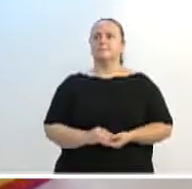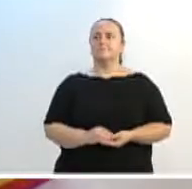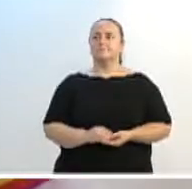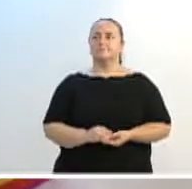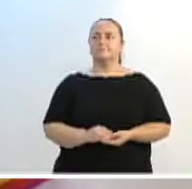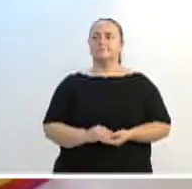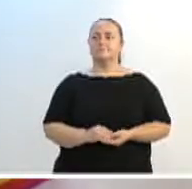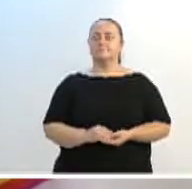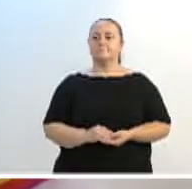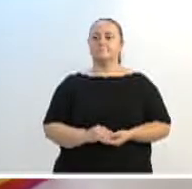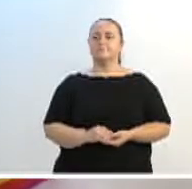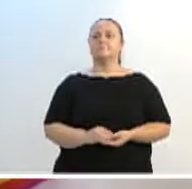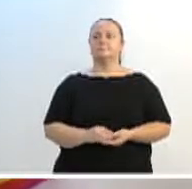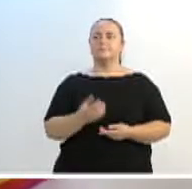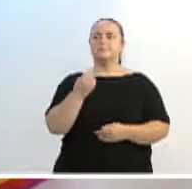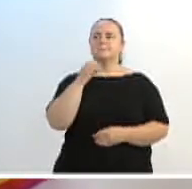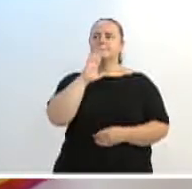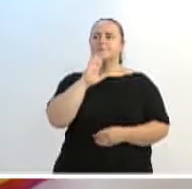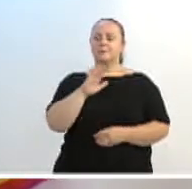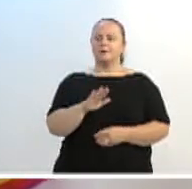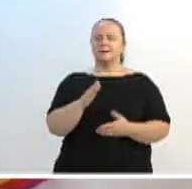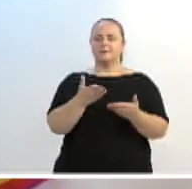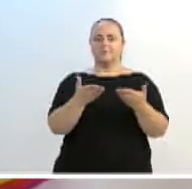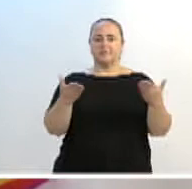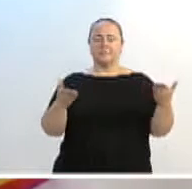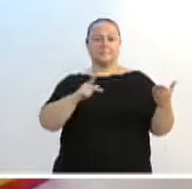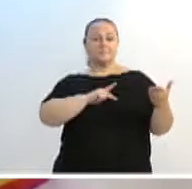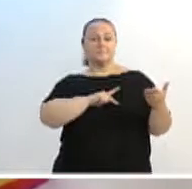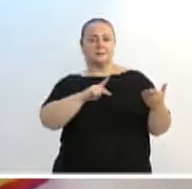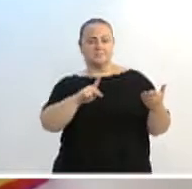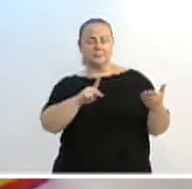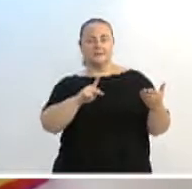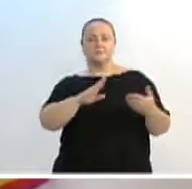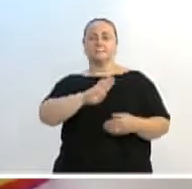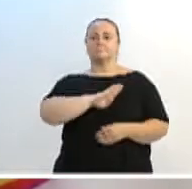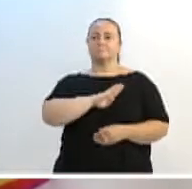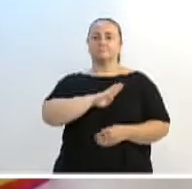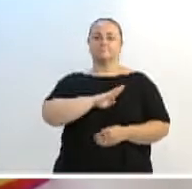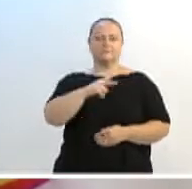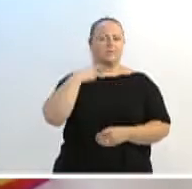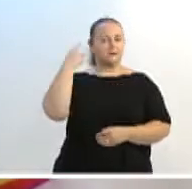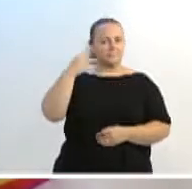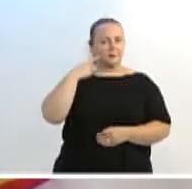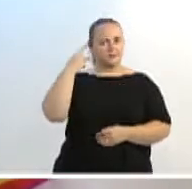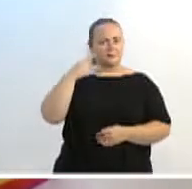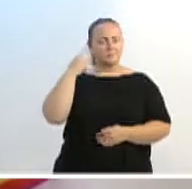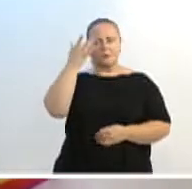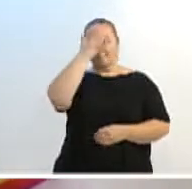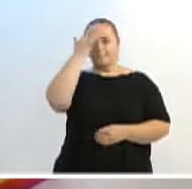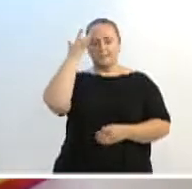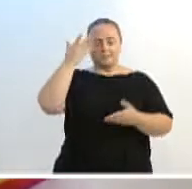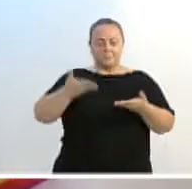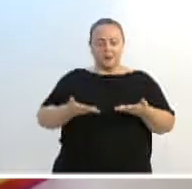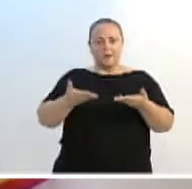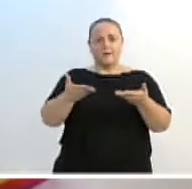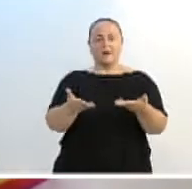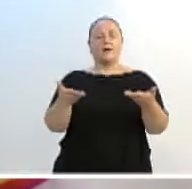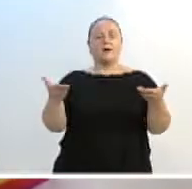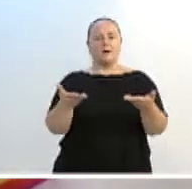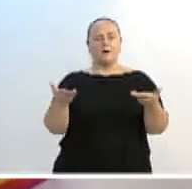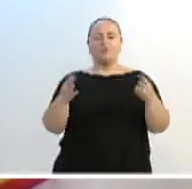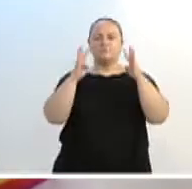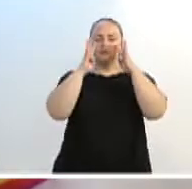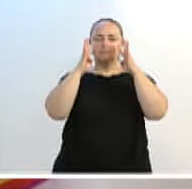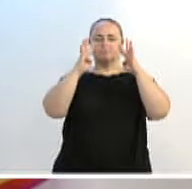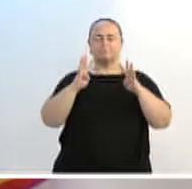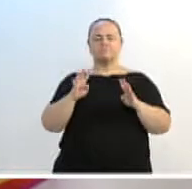Boa tarde, senhor presidente, demais colegas vereadores, convidados que aqui se encontram e quem nos acompanha através